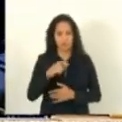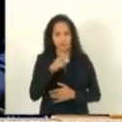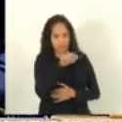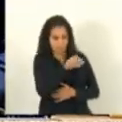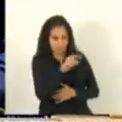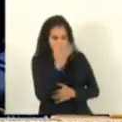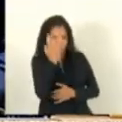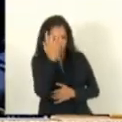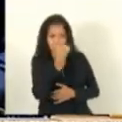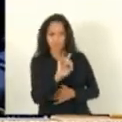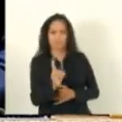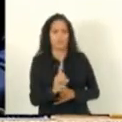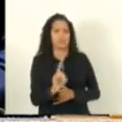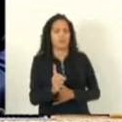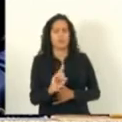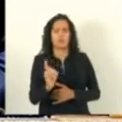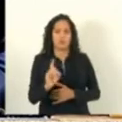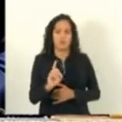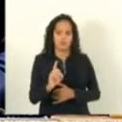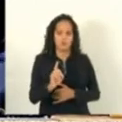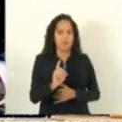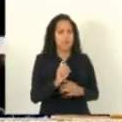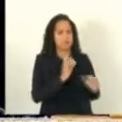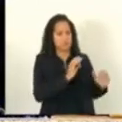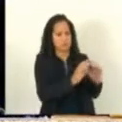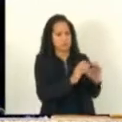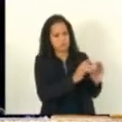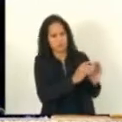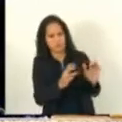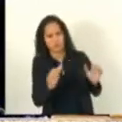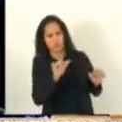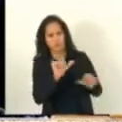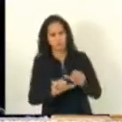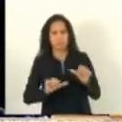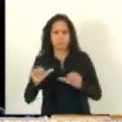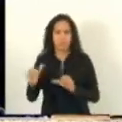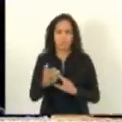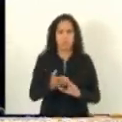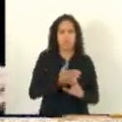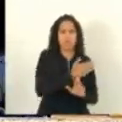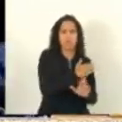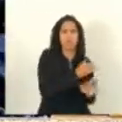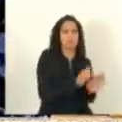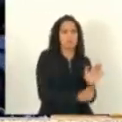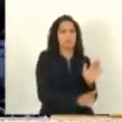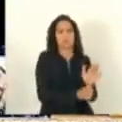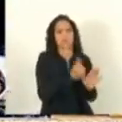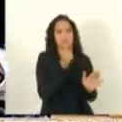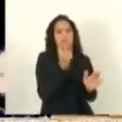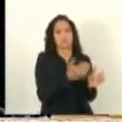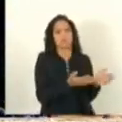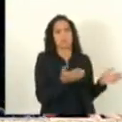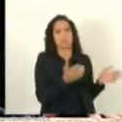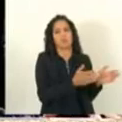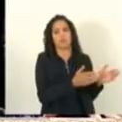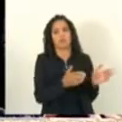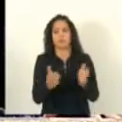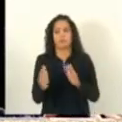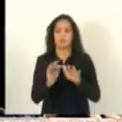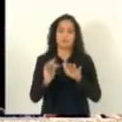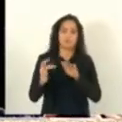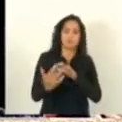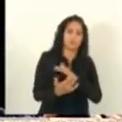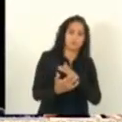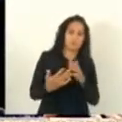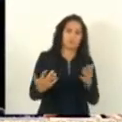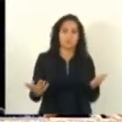por todos os tipos de comunicações, desde lá atrás do primário e hoje com a rede social,